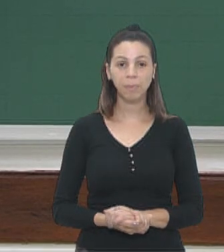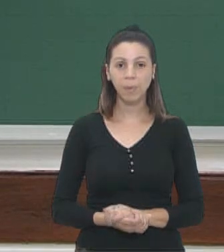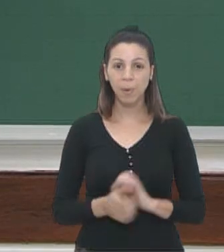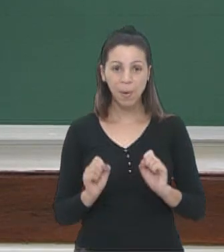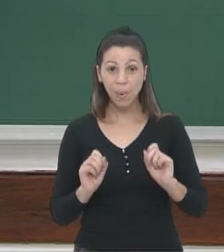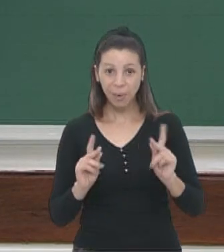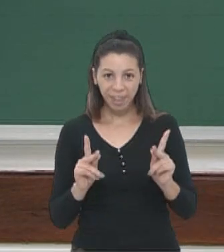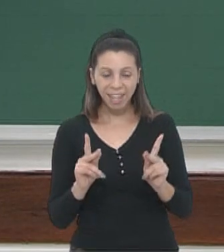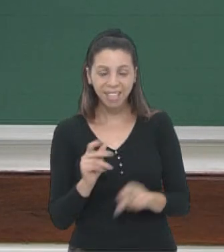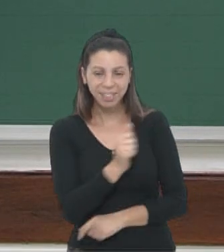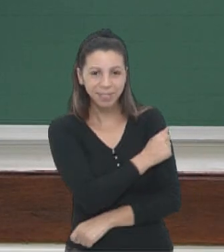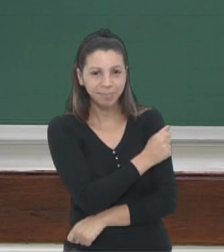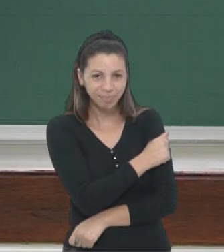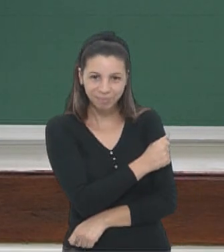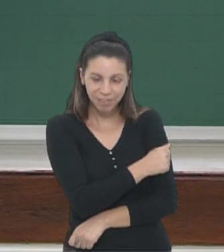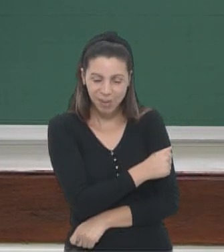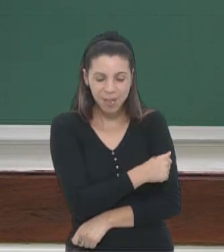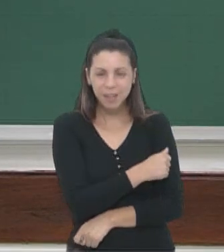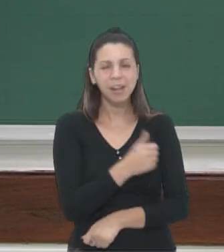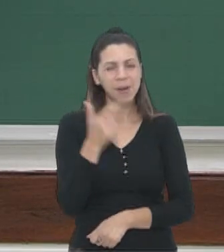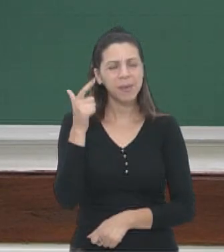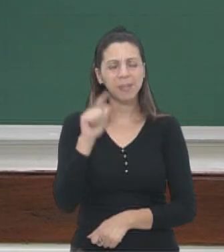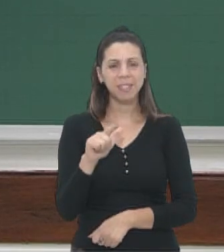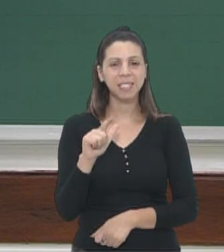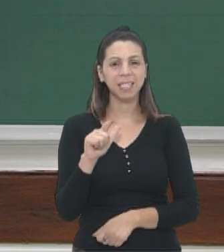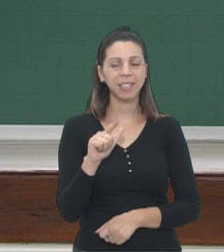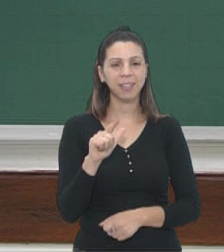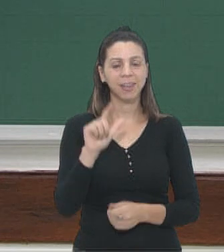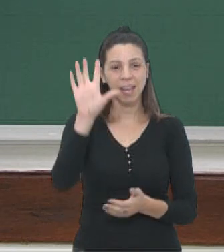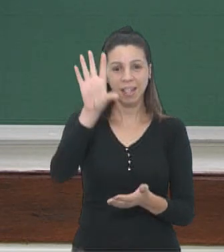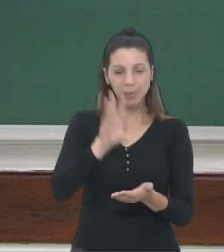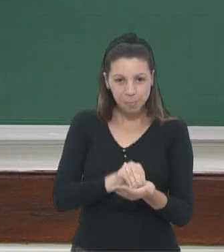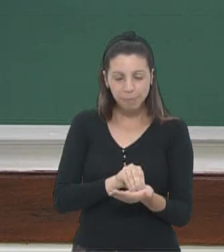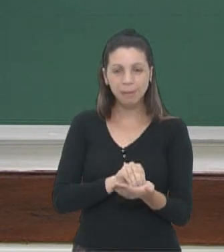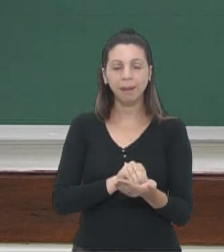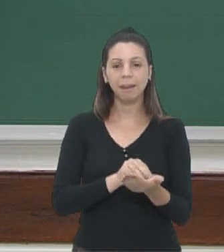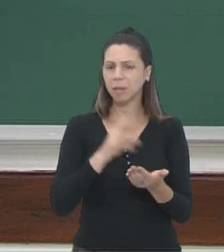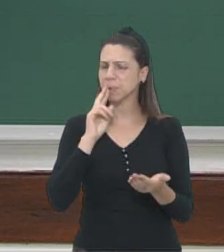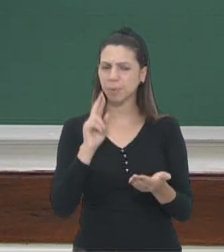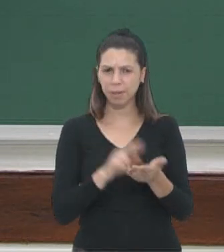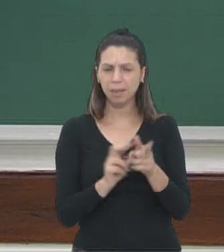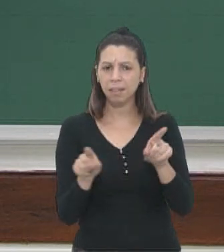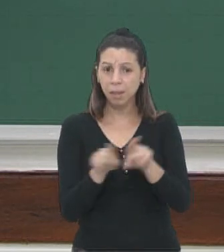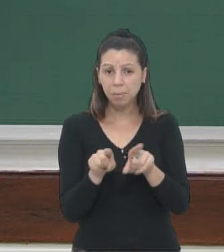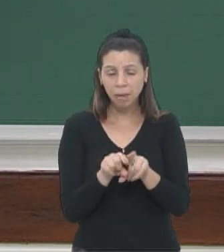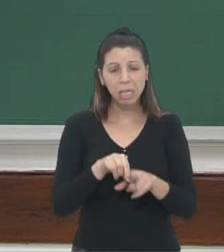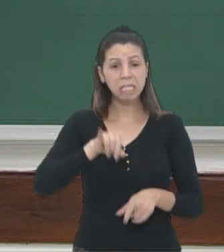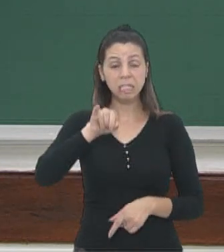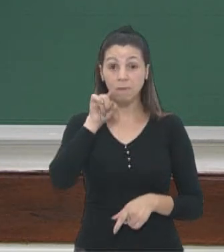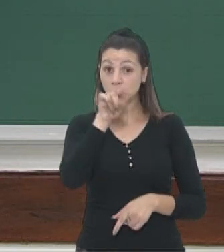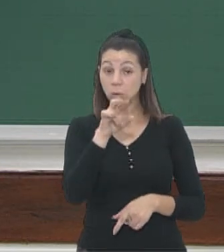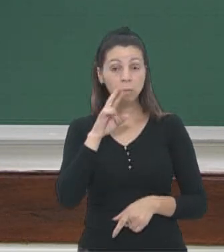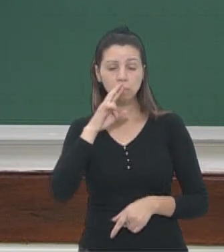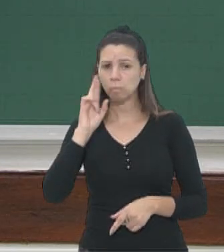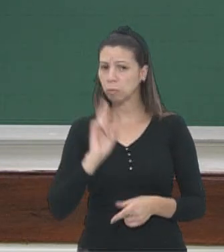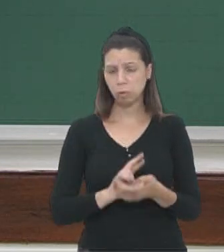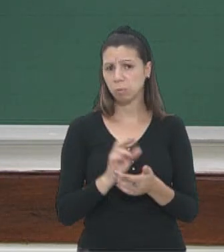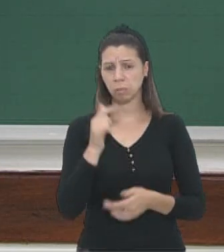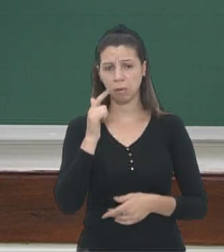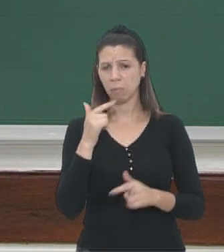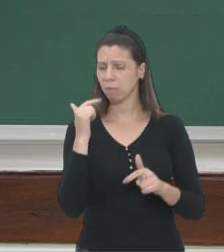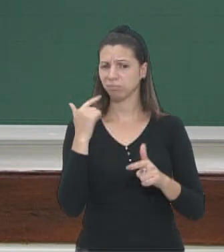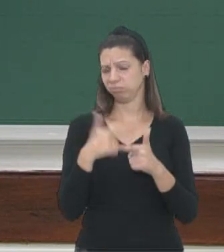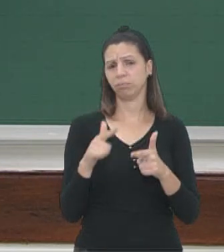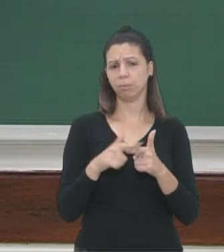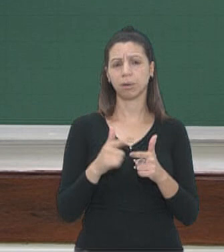Muito bem, estudante. Você que já conseguiu copiar, você que já conseguiu responder, muito bem. Caso você não tenha conseguido responder ainda, não tem problema. Depois